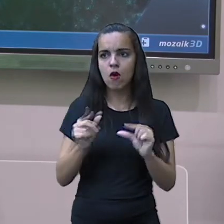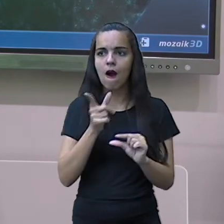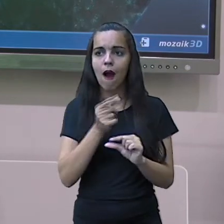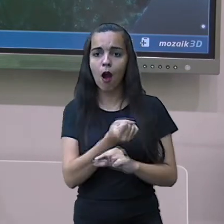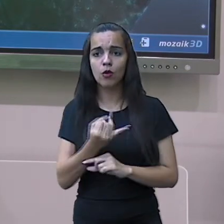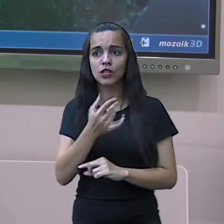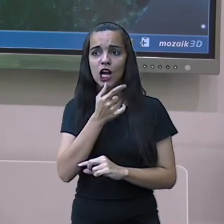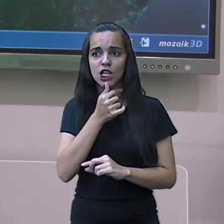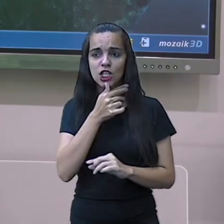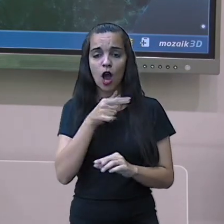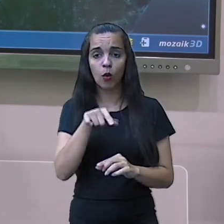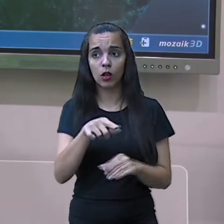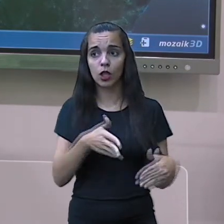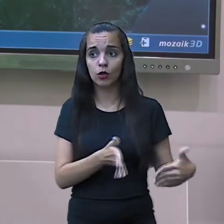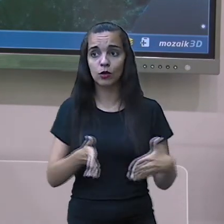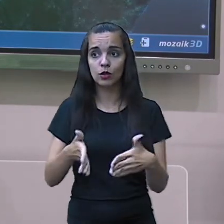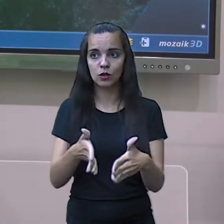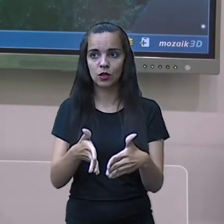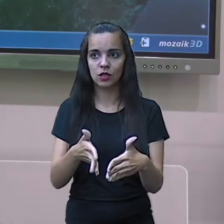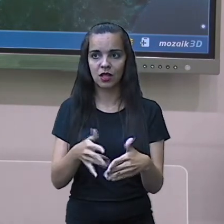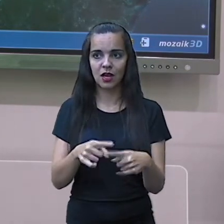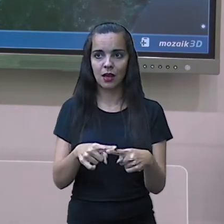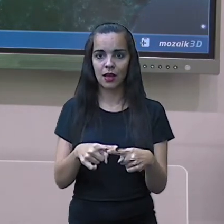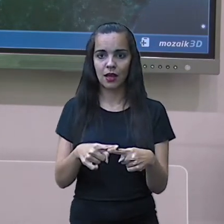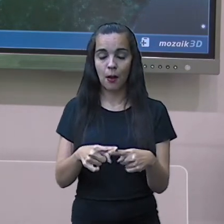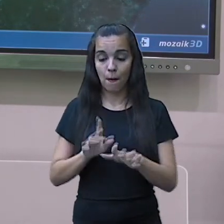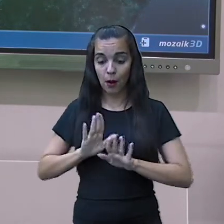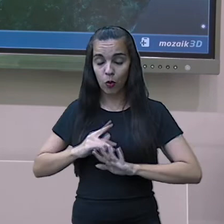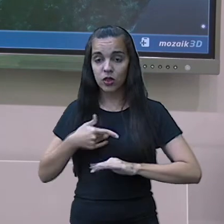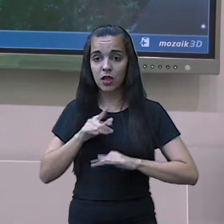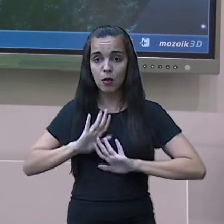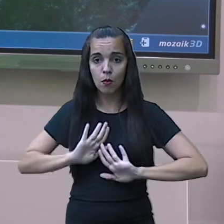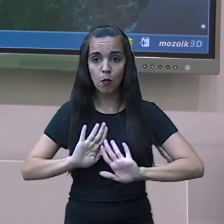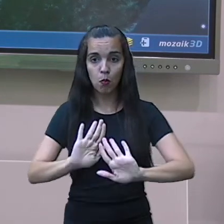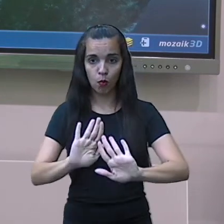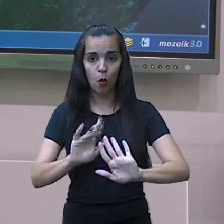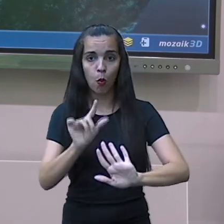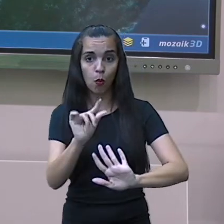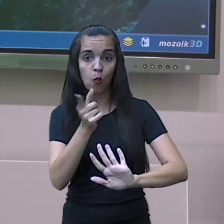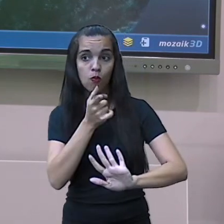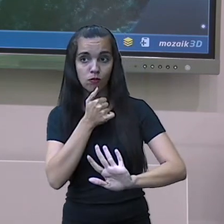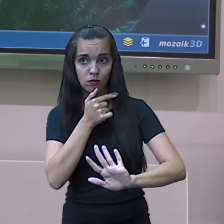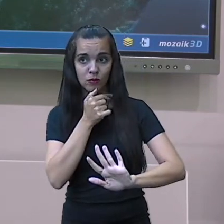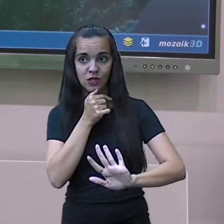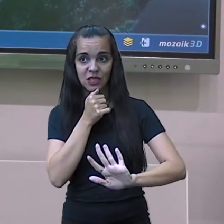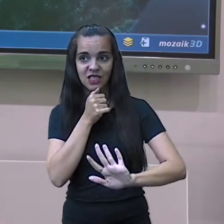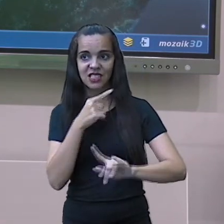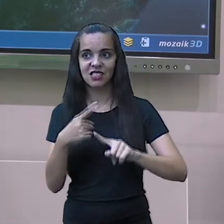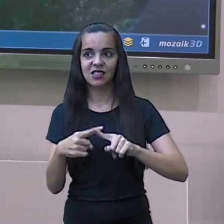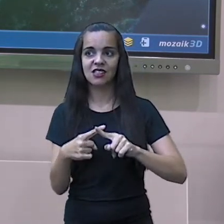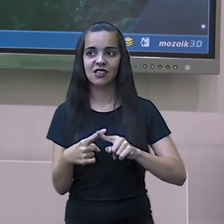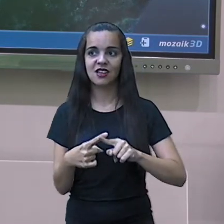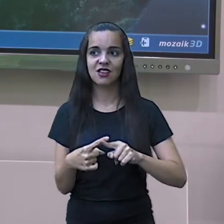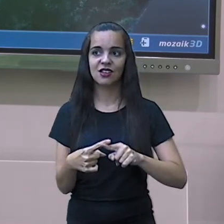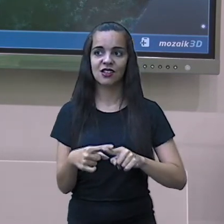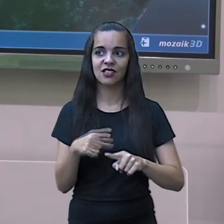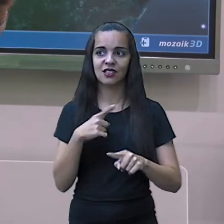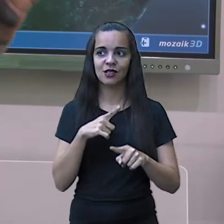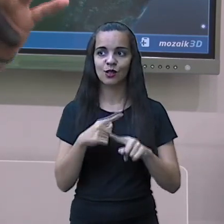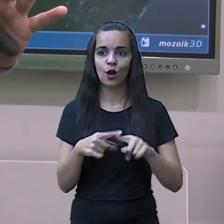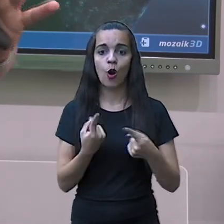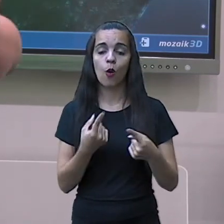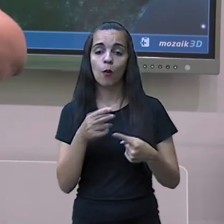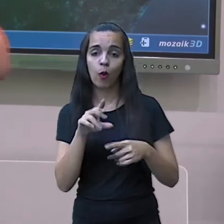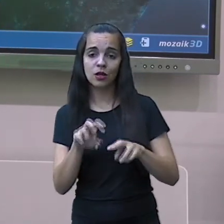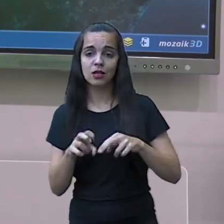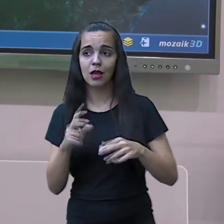foz. E aí, ou ele vai empurrar as águas oceânicas, ou ele vai ser